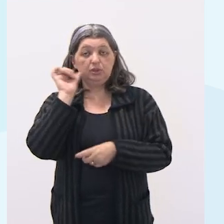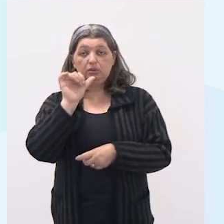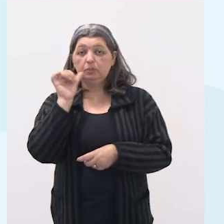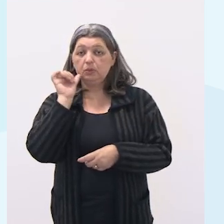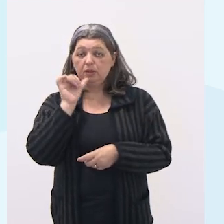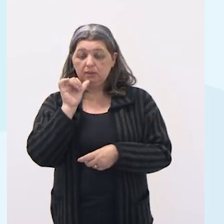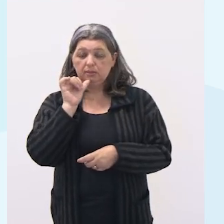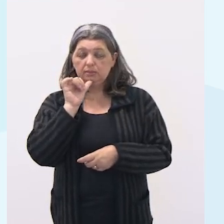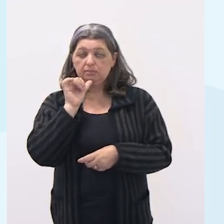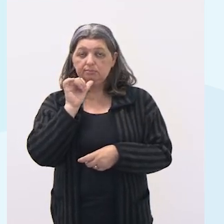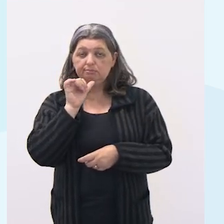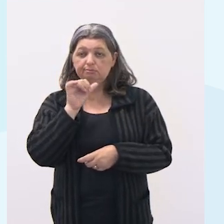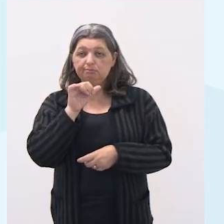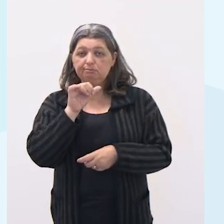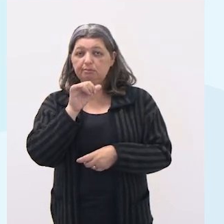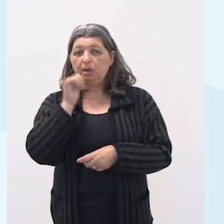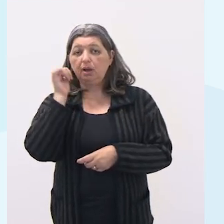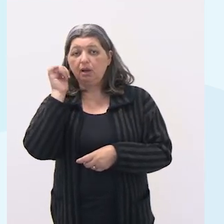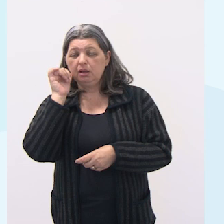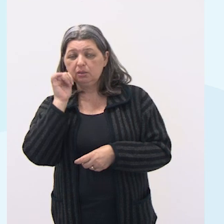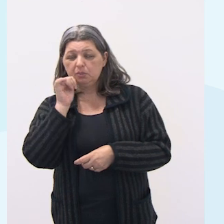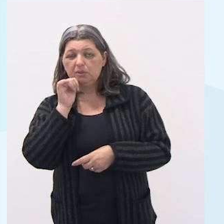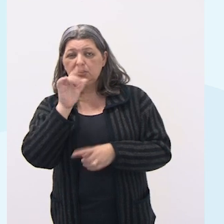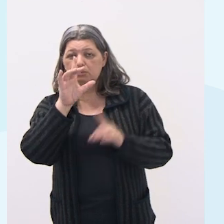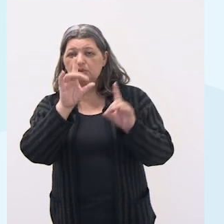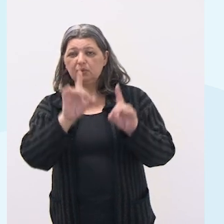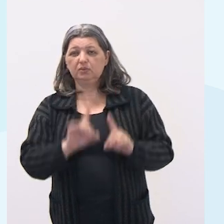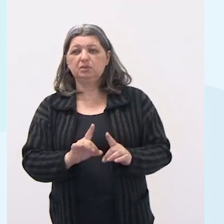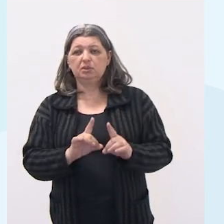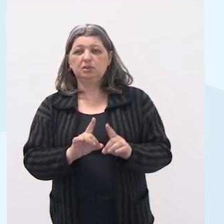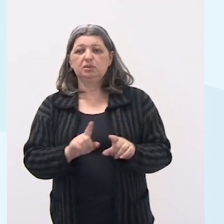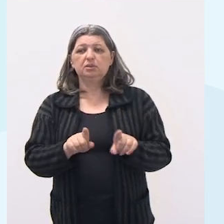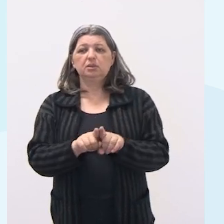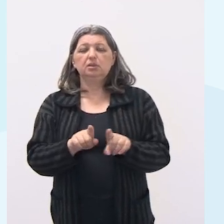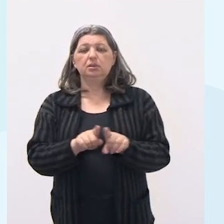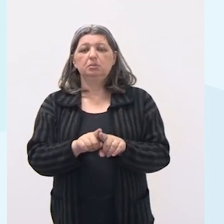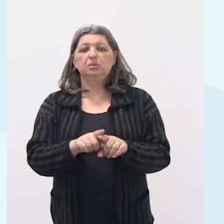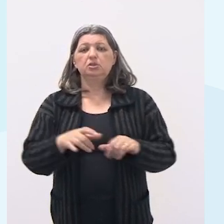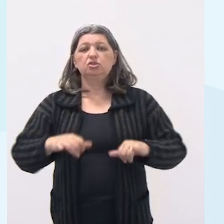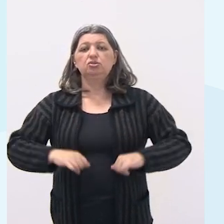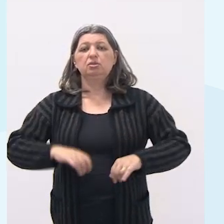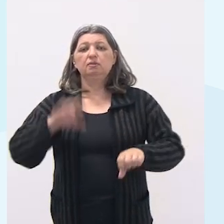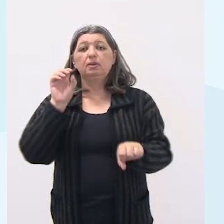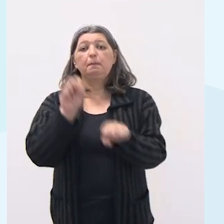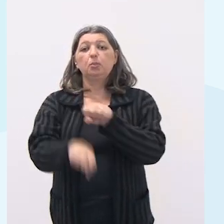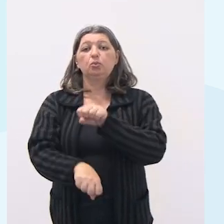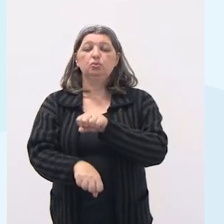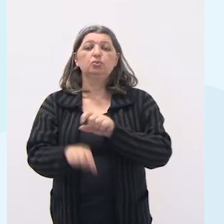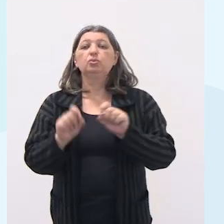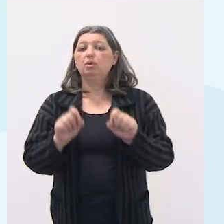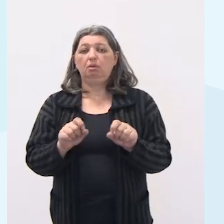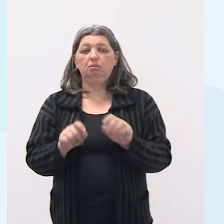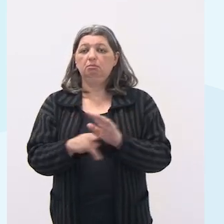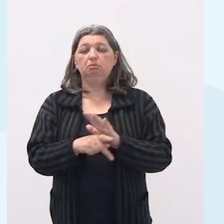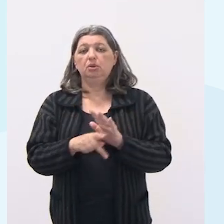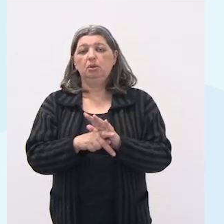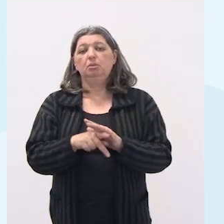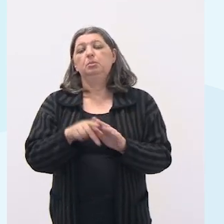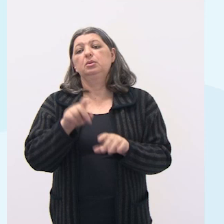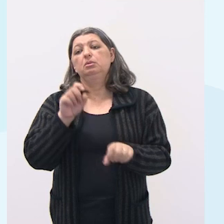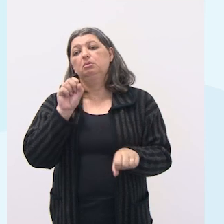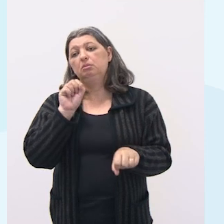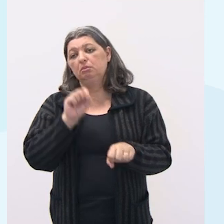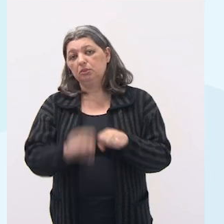as mulheres com deficiência e abuso. É interessante que esse abuso, o abuso sexual, o